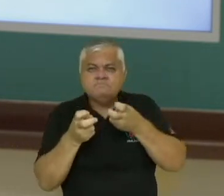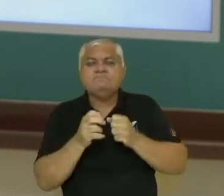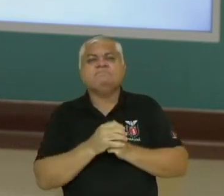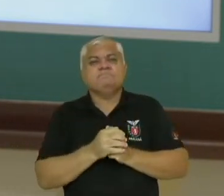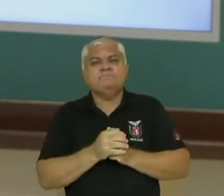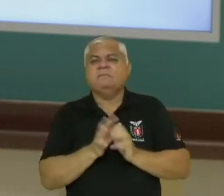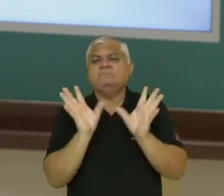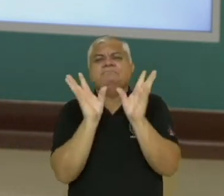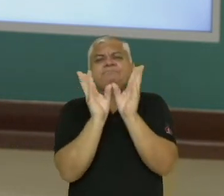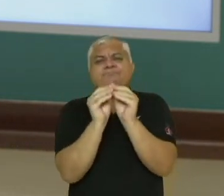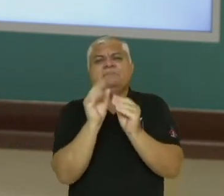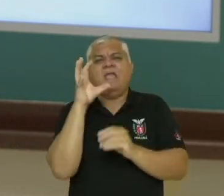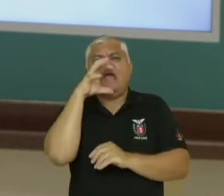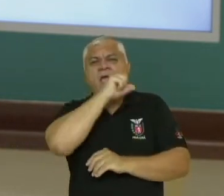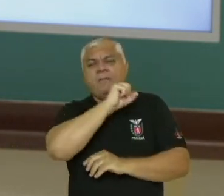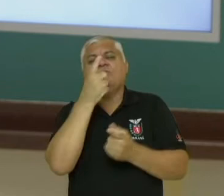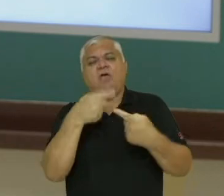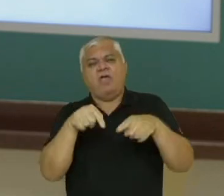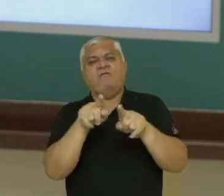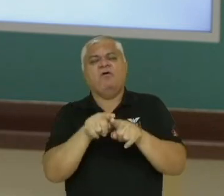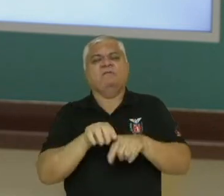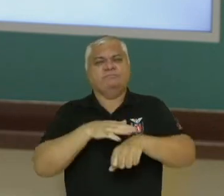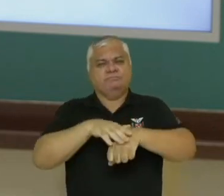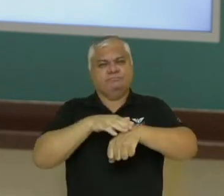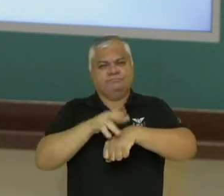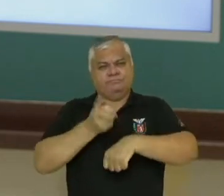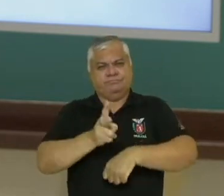bem curtinho e daqui a pouco a gente volta para discutir.